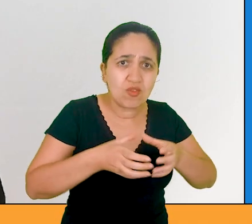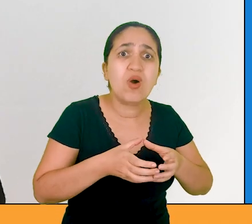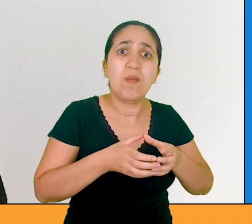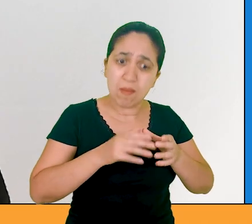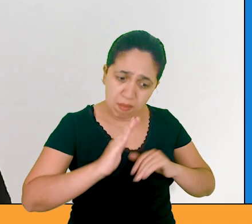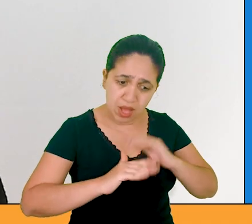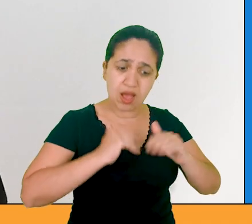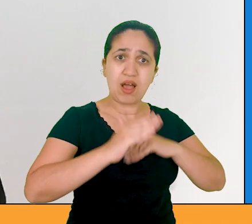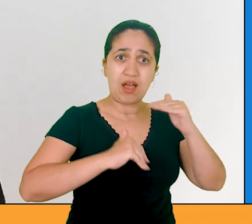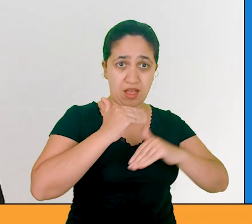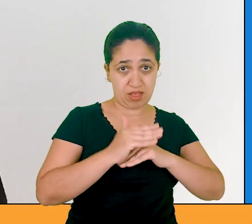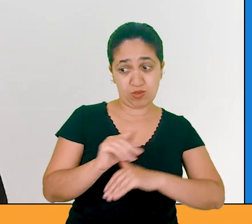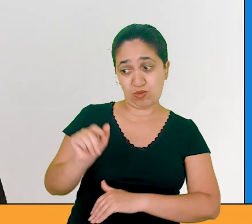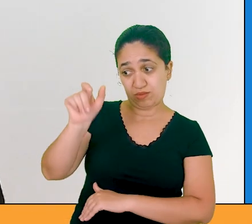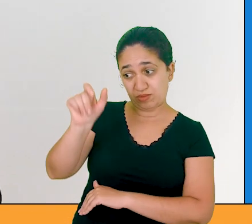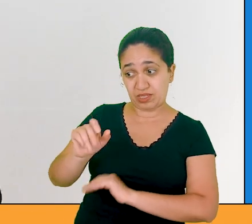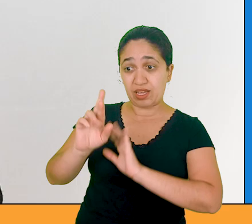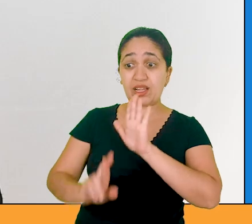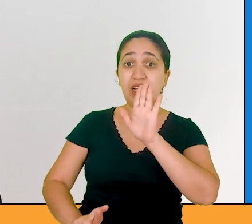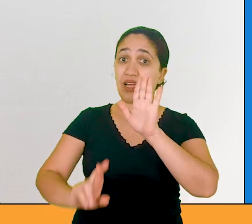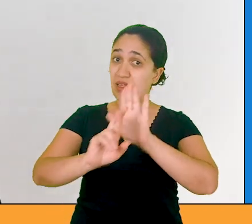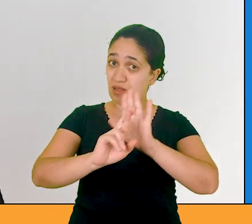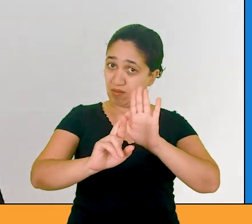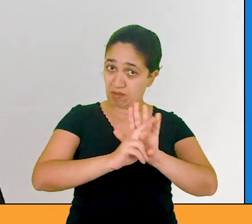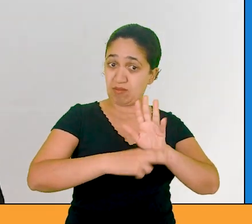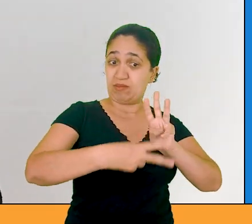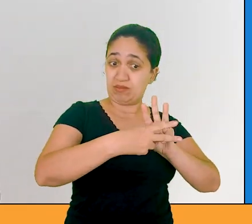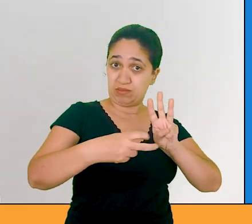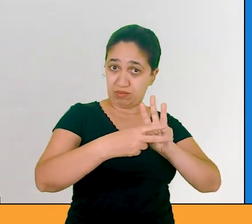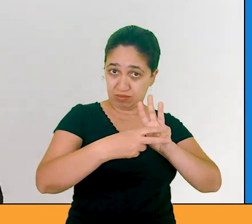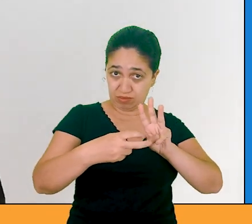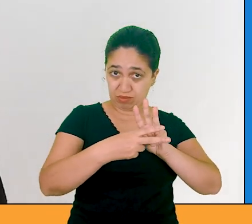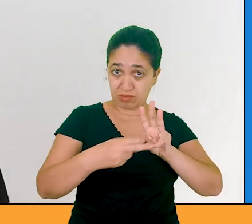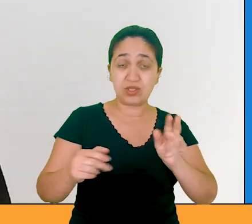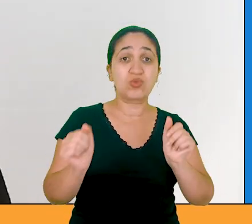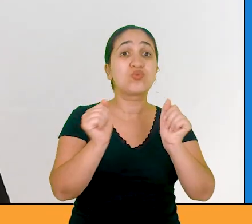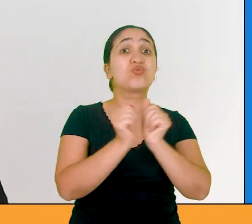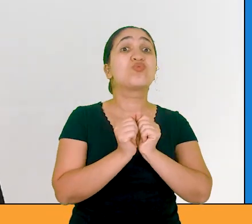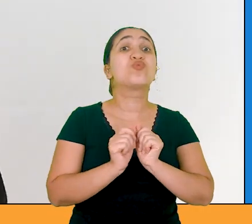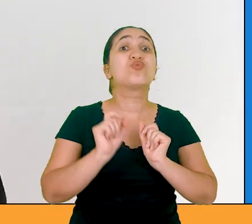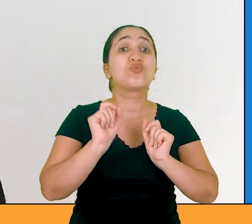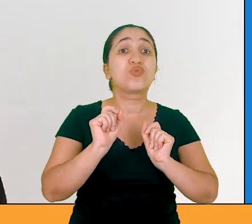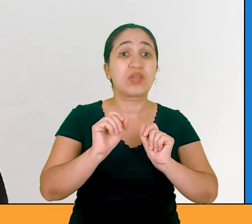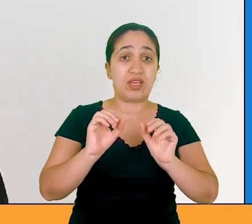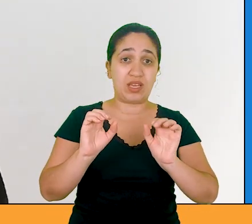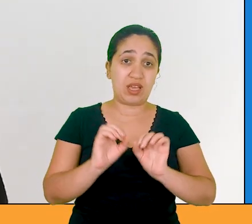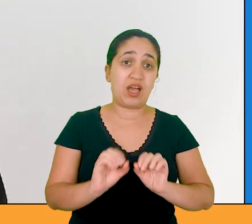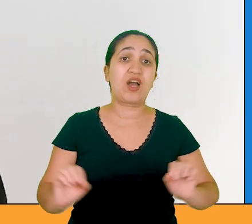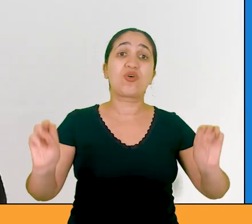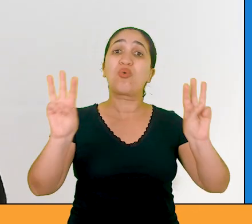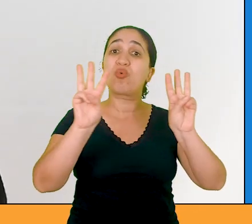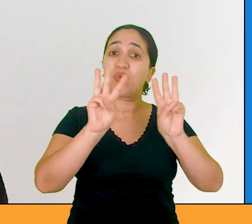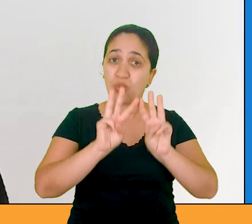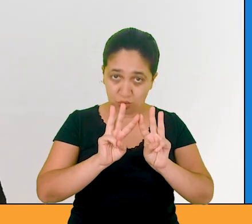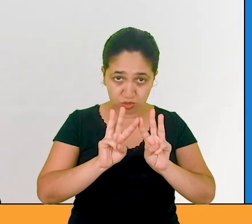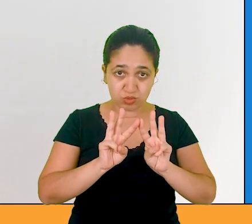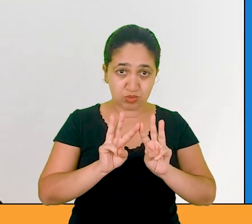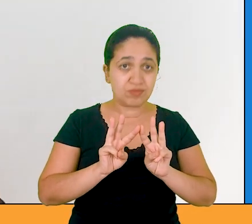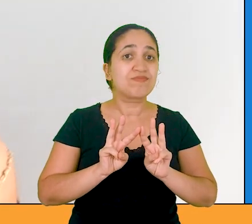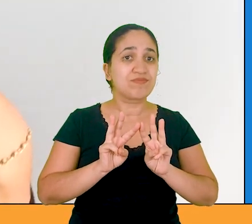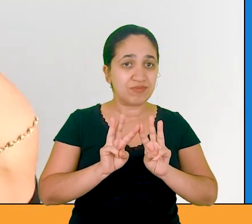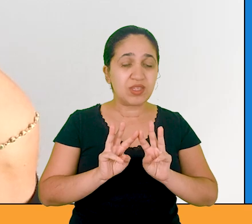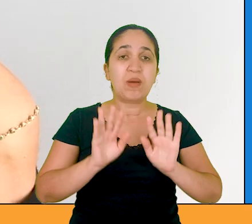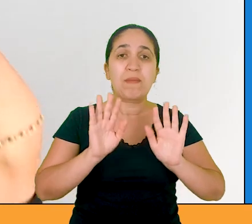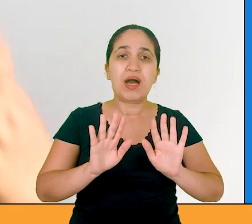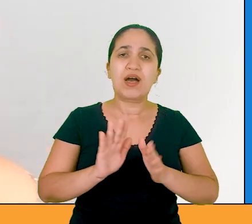Célia Tupinambá é representante do seu povo, os Tupinambá, junto à Organização das Nações Unidas